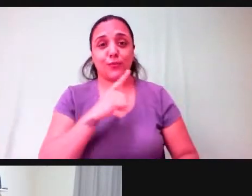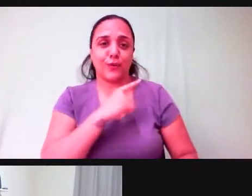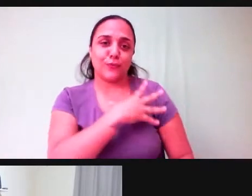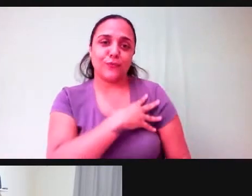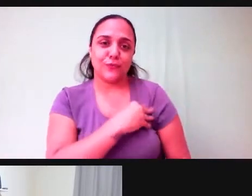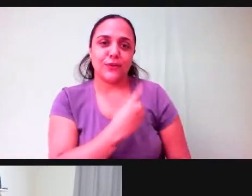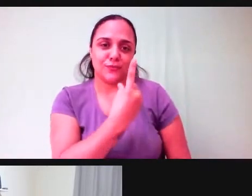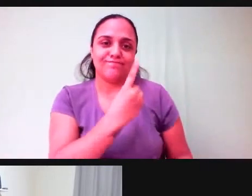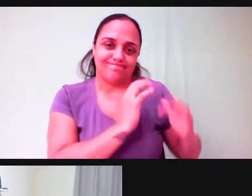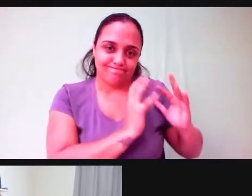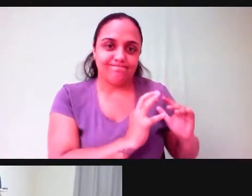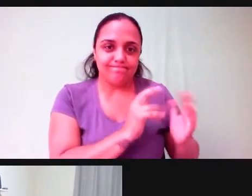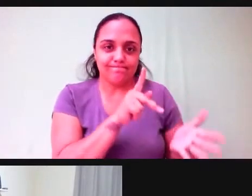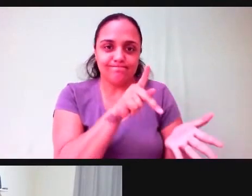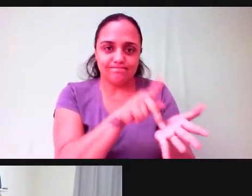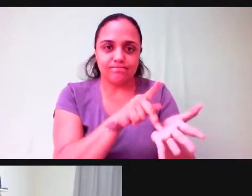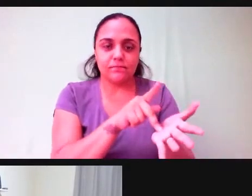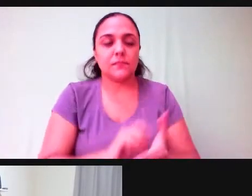né?